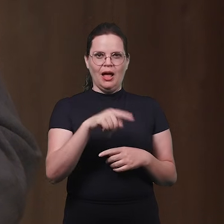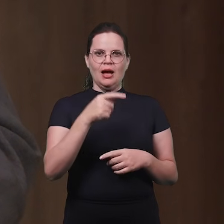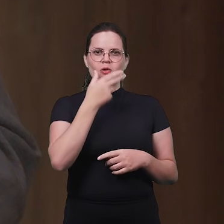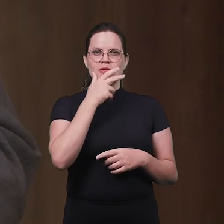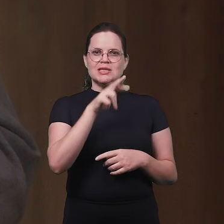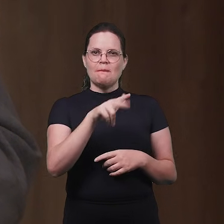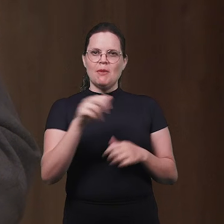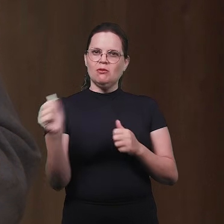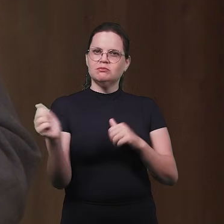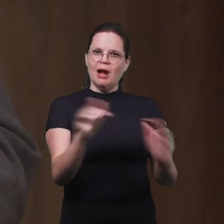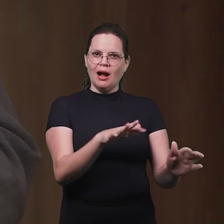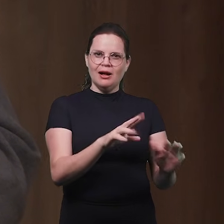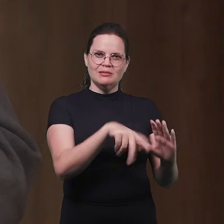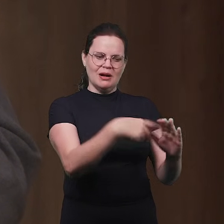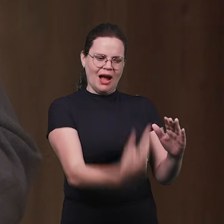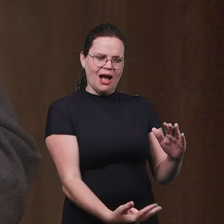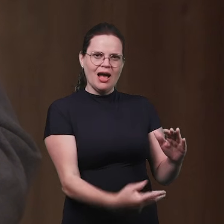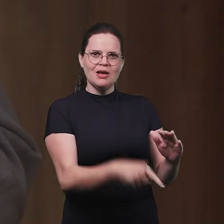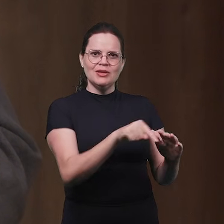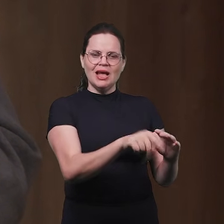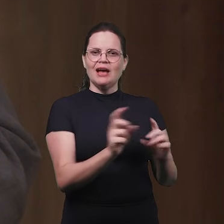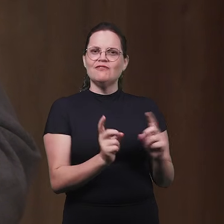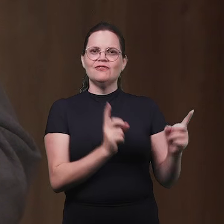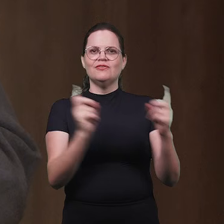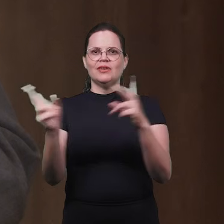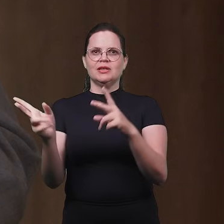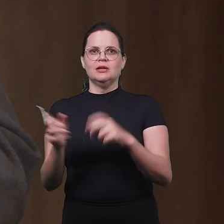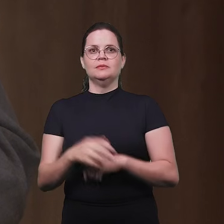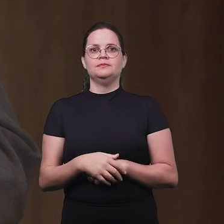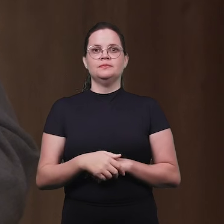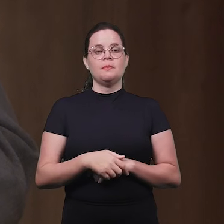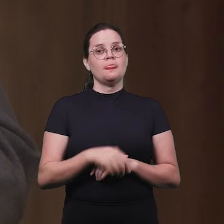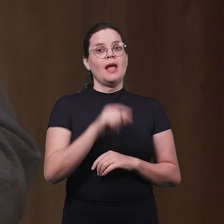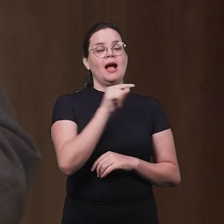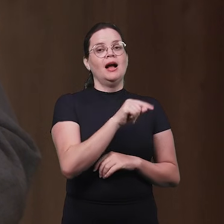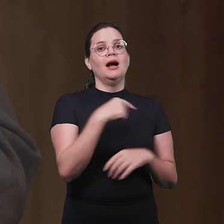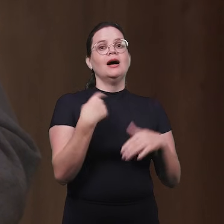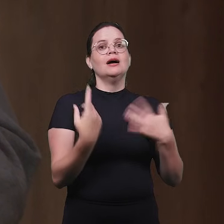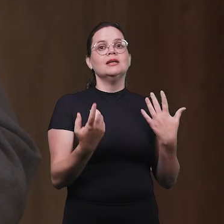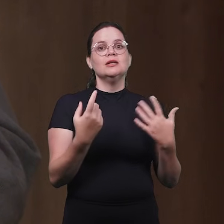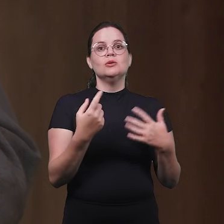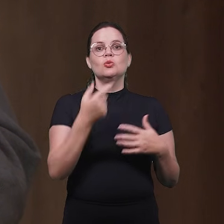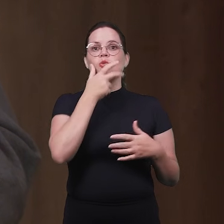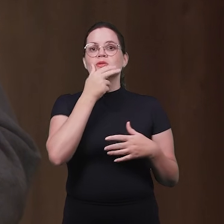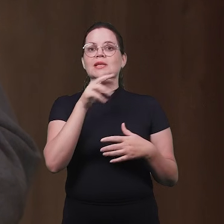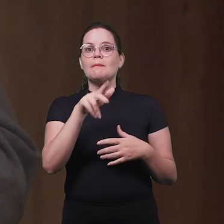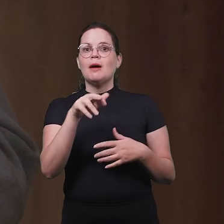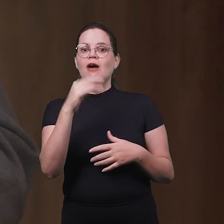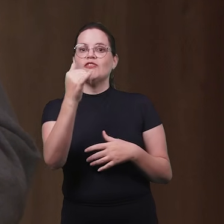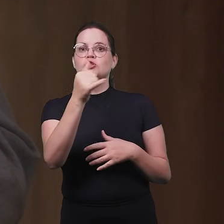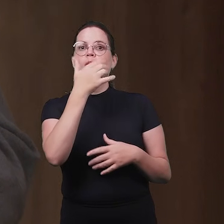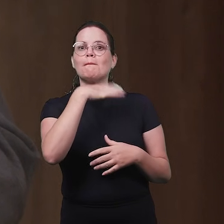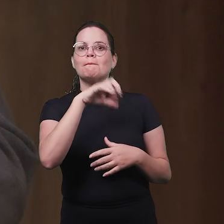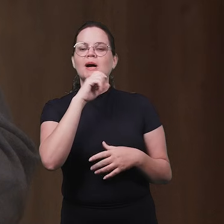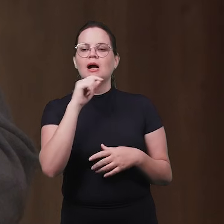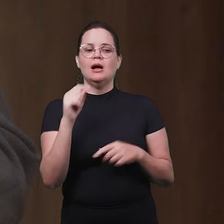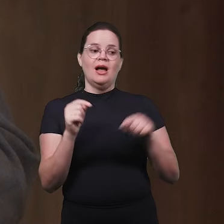foi vendido, os irmãos disseram, ele deve ter sido atacado por uma besta